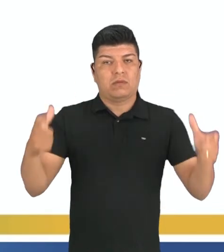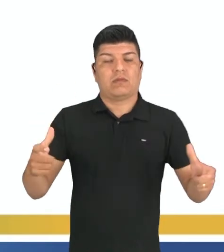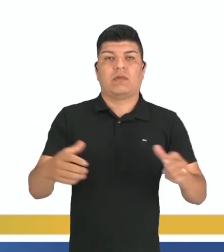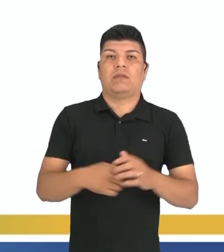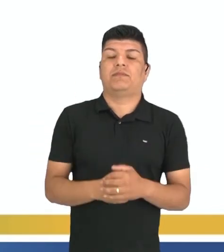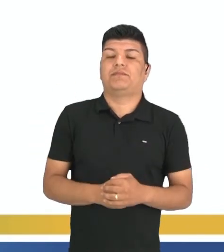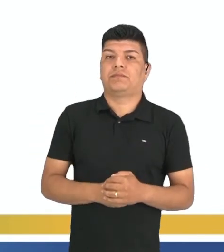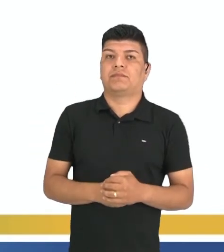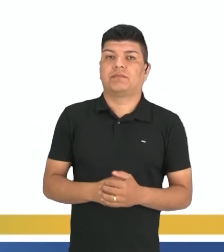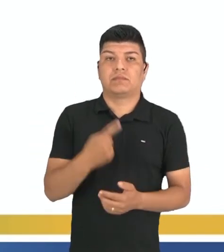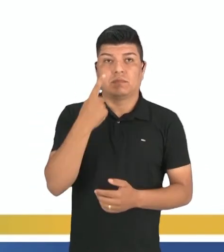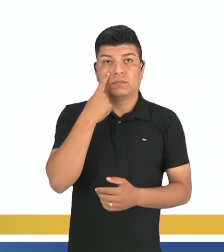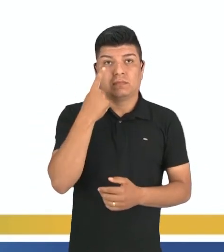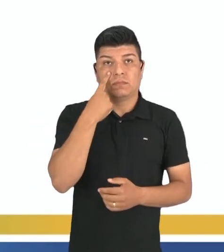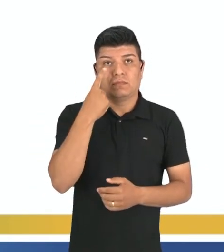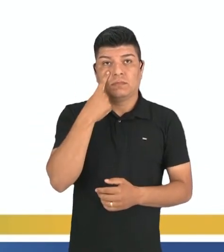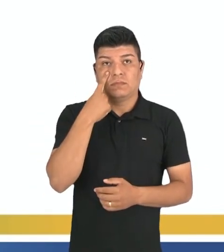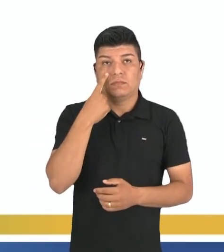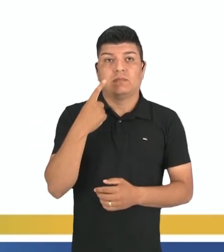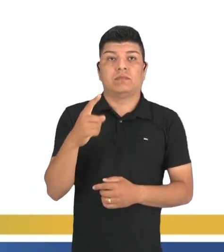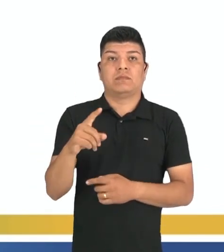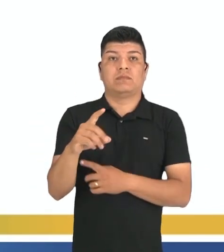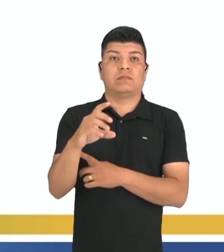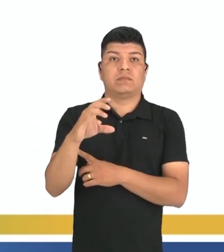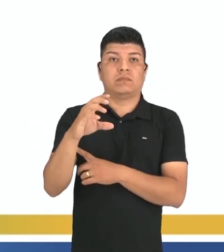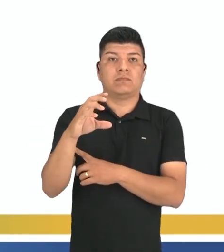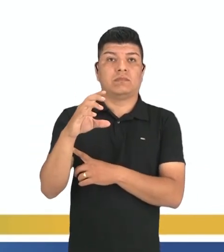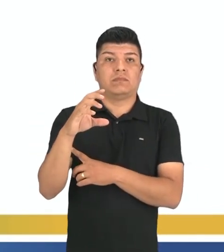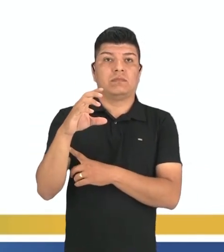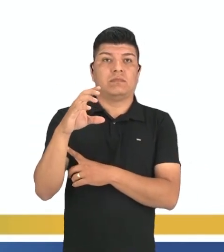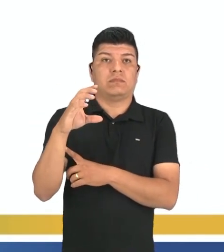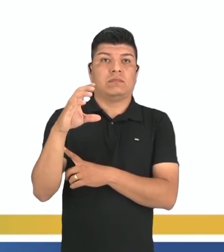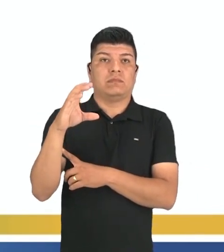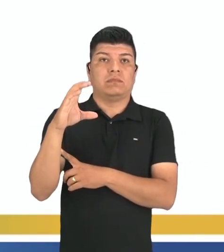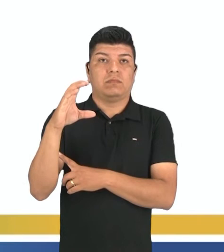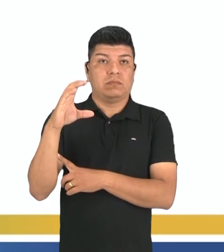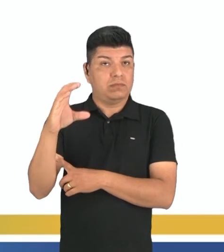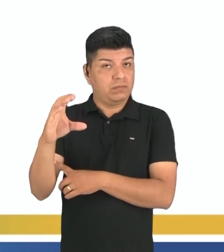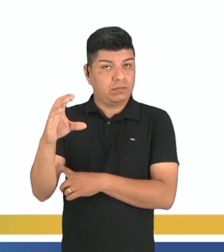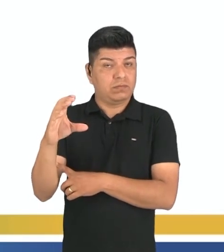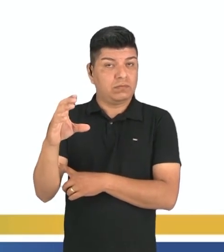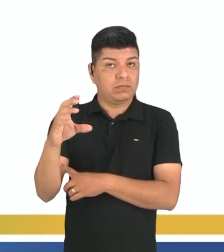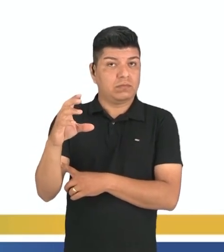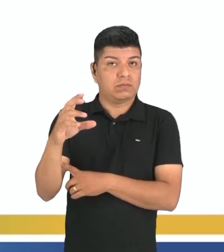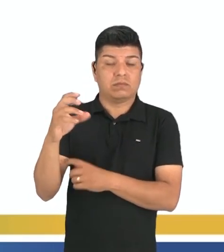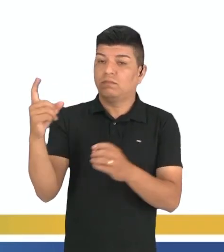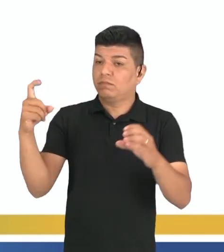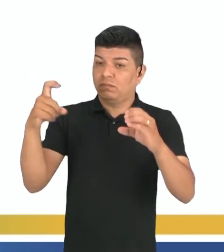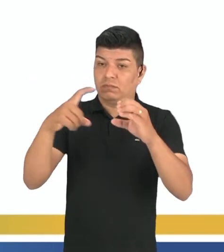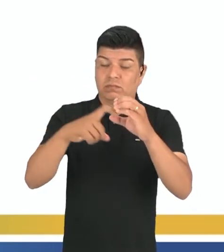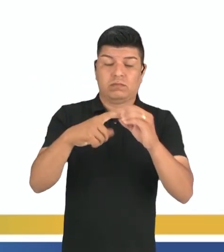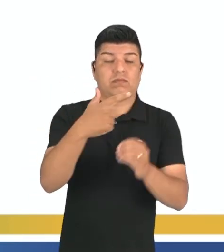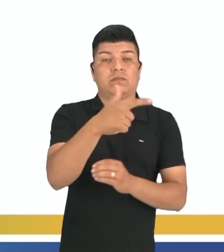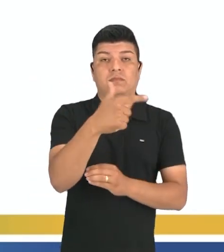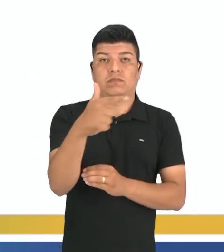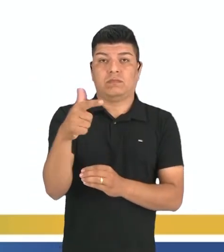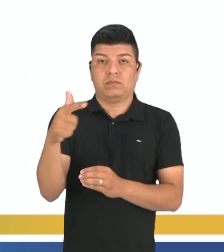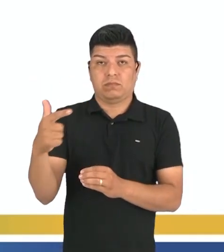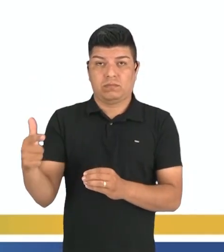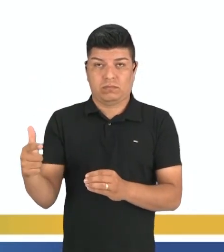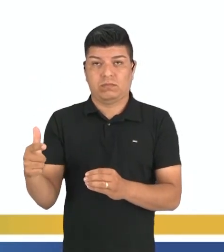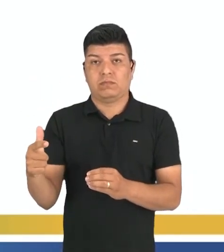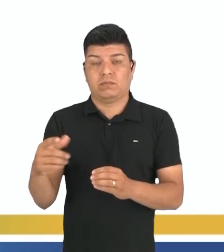que a progesterona e o estrogênio mantêm o endométrio. Quando não ocorre a fecundação, os níveis